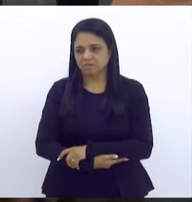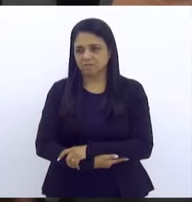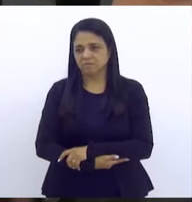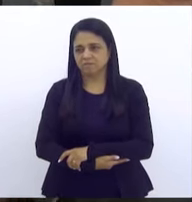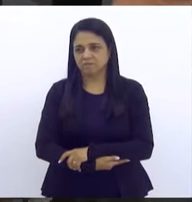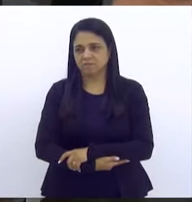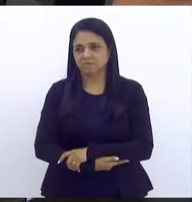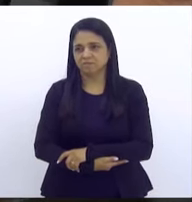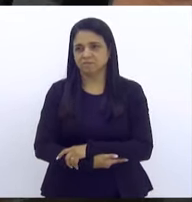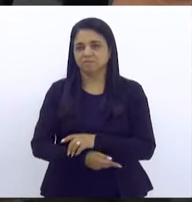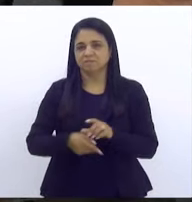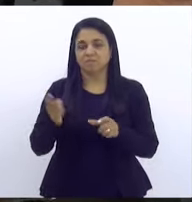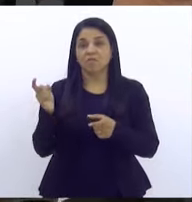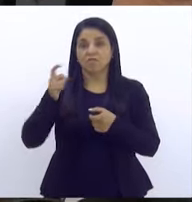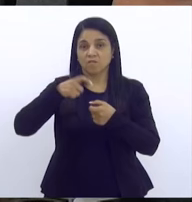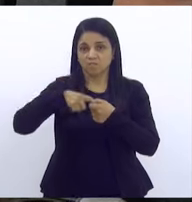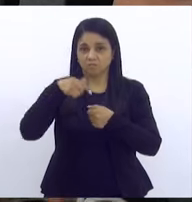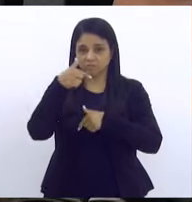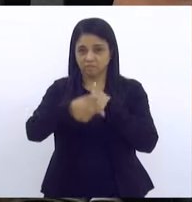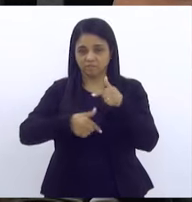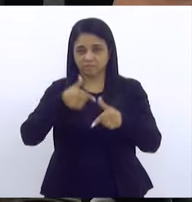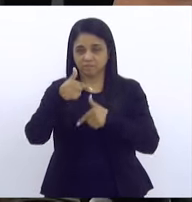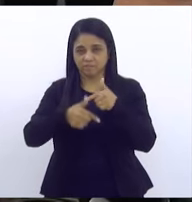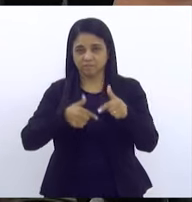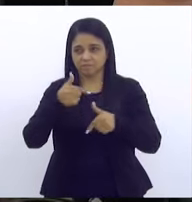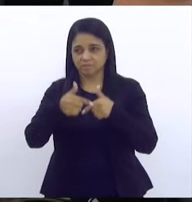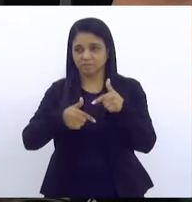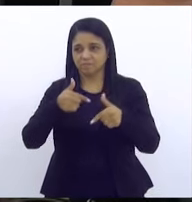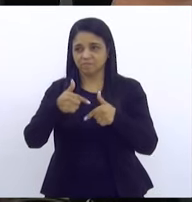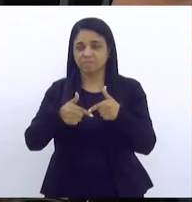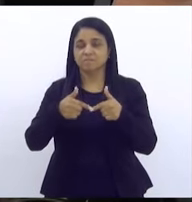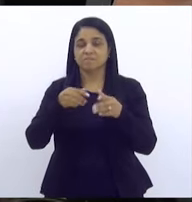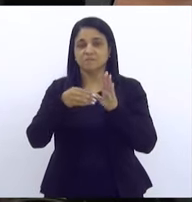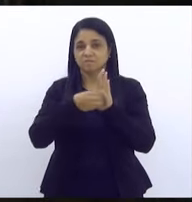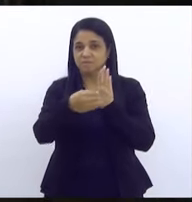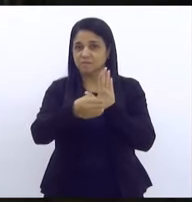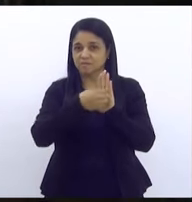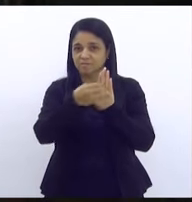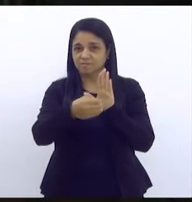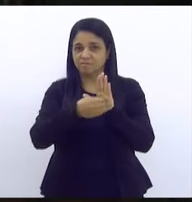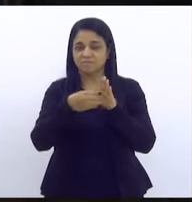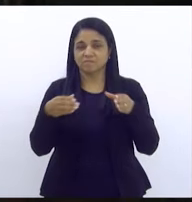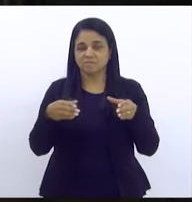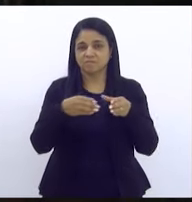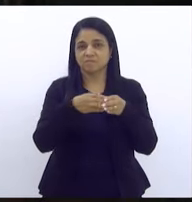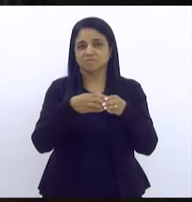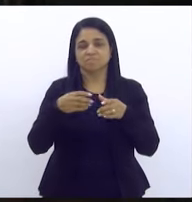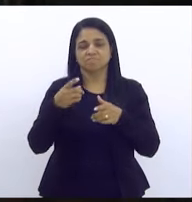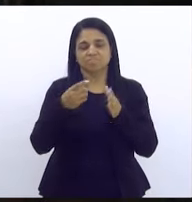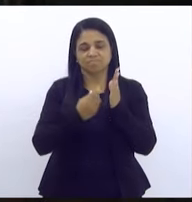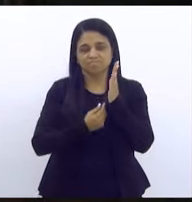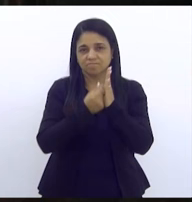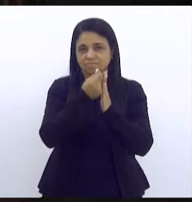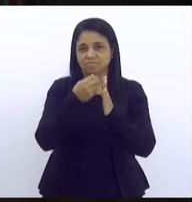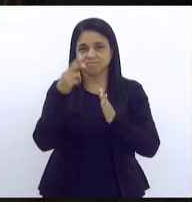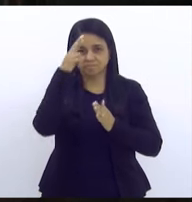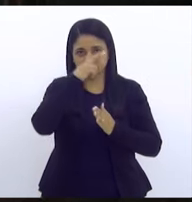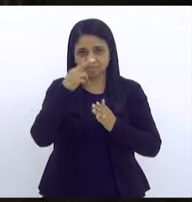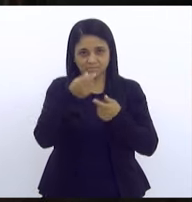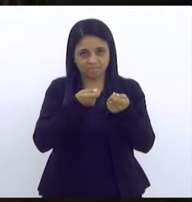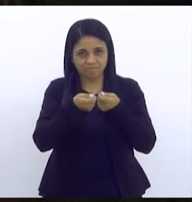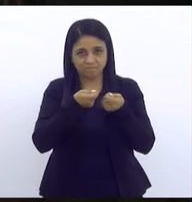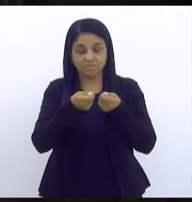A presidência retorna os trabalhos para emitir parecer pela Comissão de Orçamento, Fiscalização Financeira e Controle, deputado